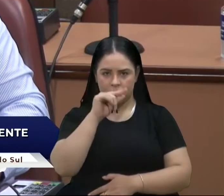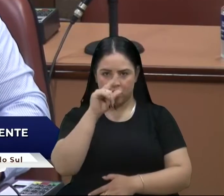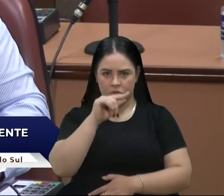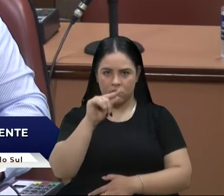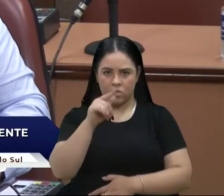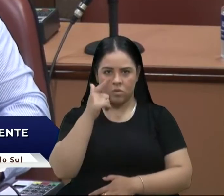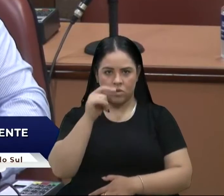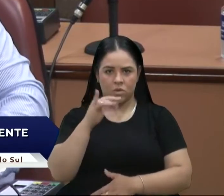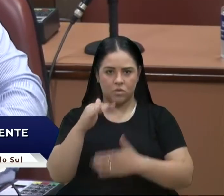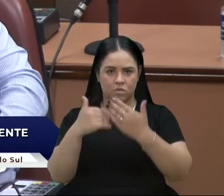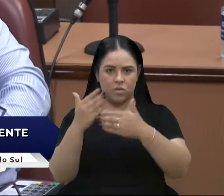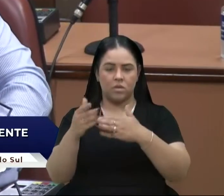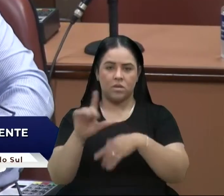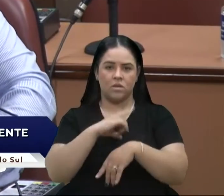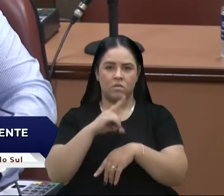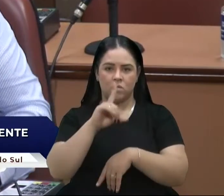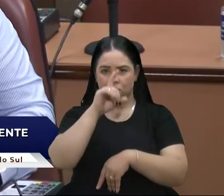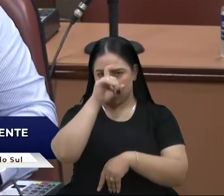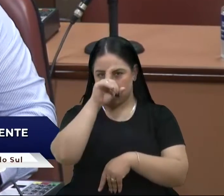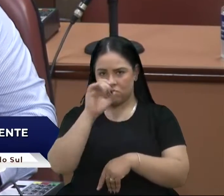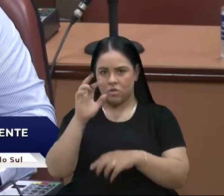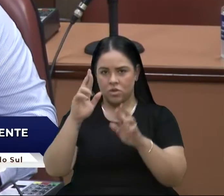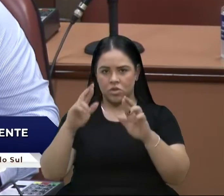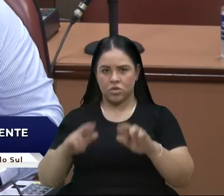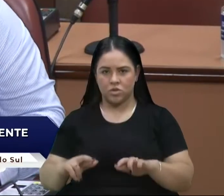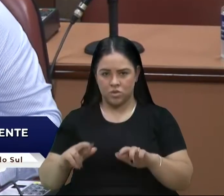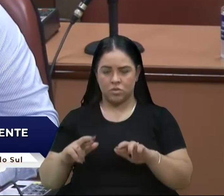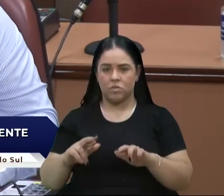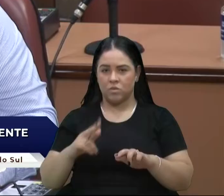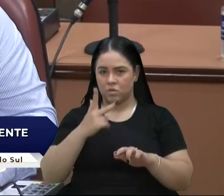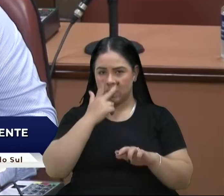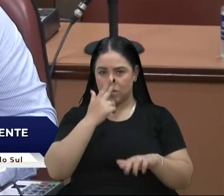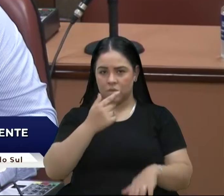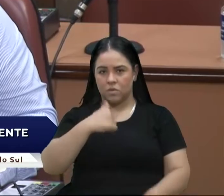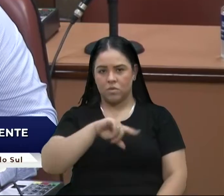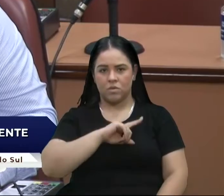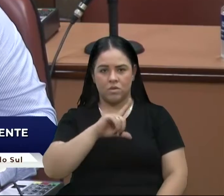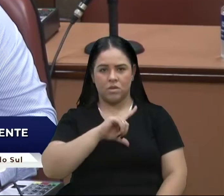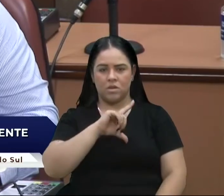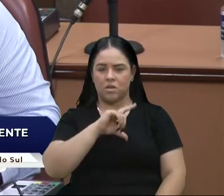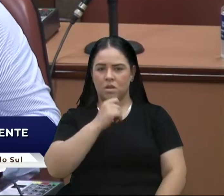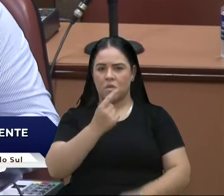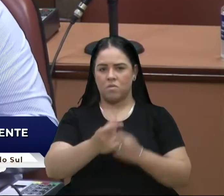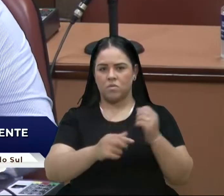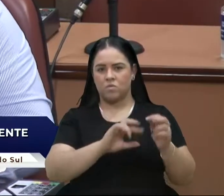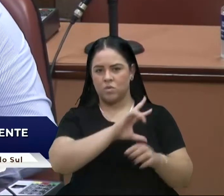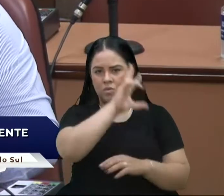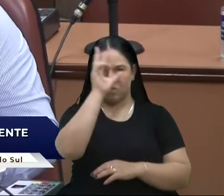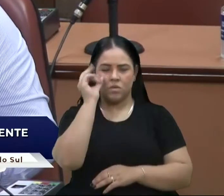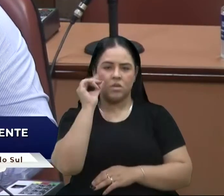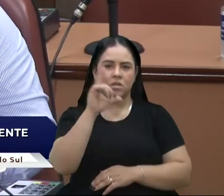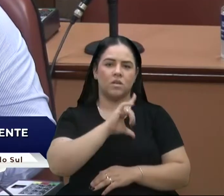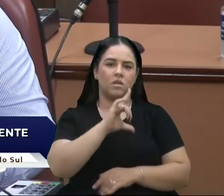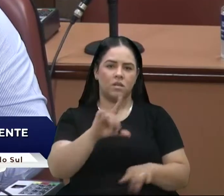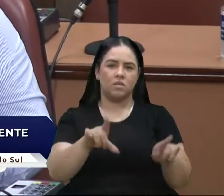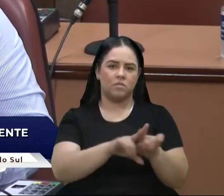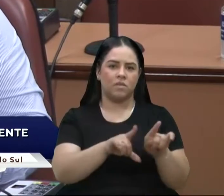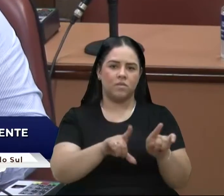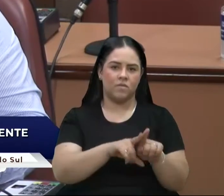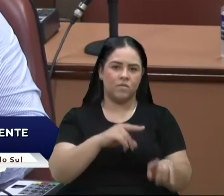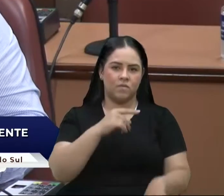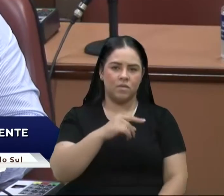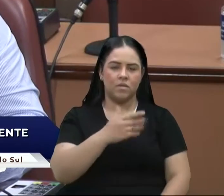a construção, inclusive, de um hospital regional. Né, como temos exemplos em outros municípios, né, nós tivemos também, né, doutor